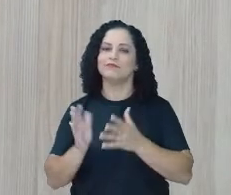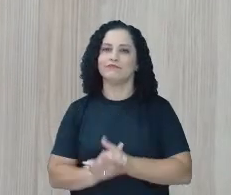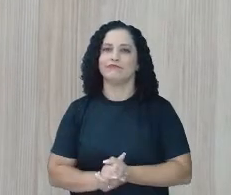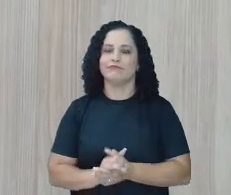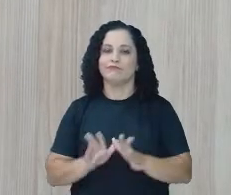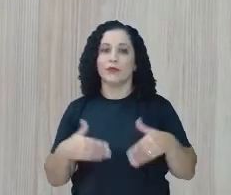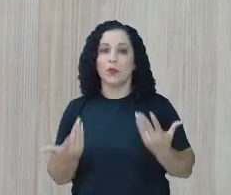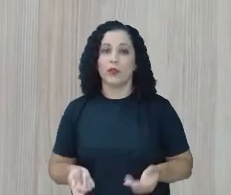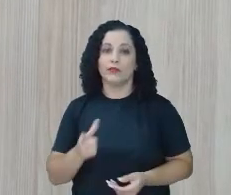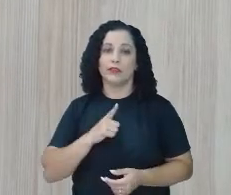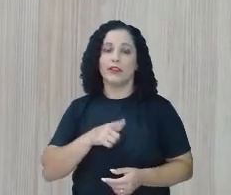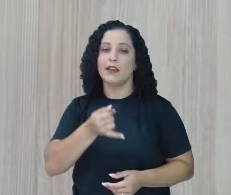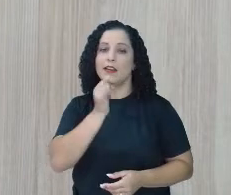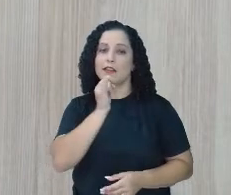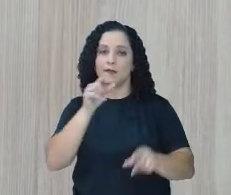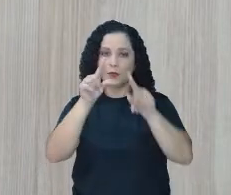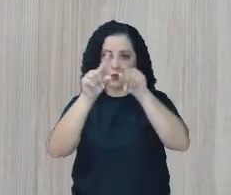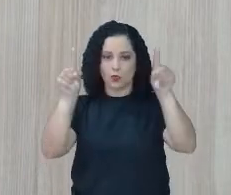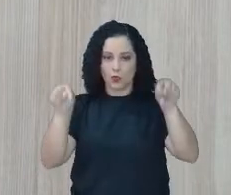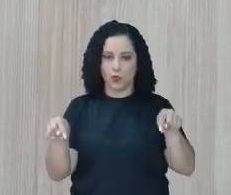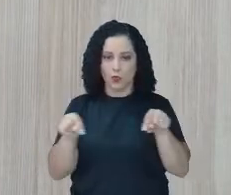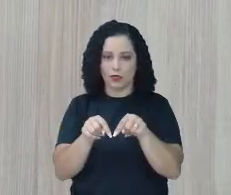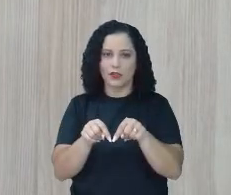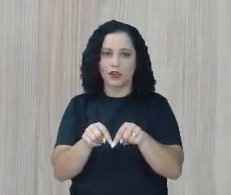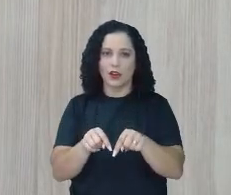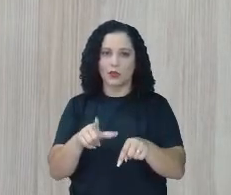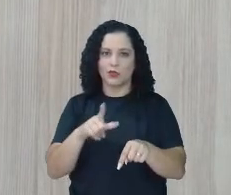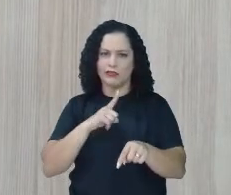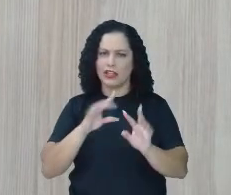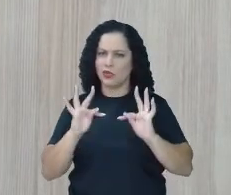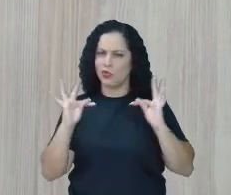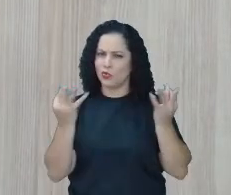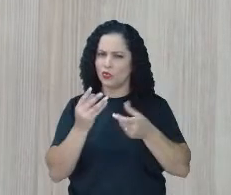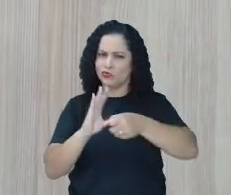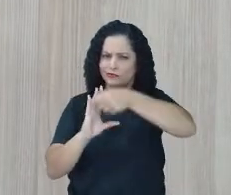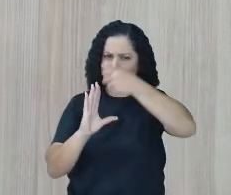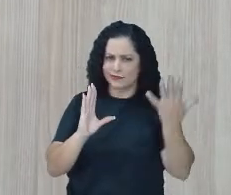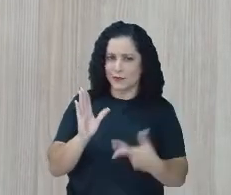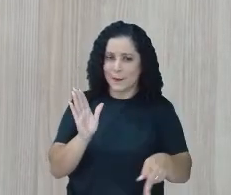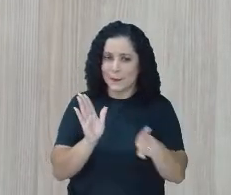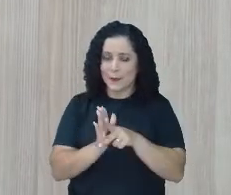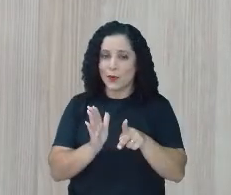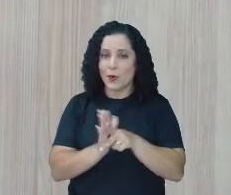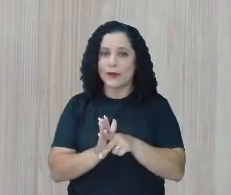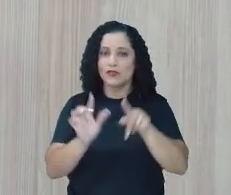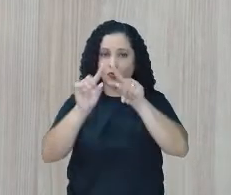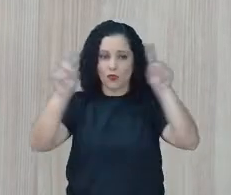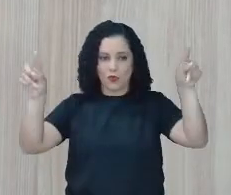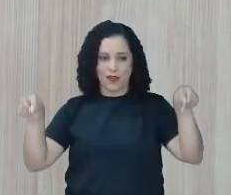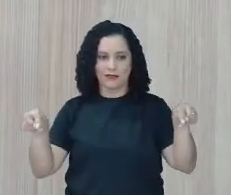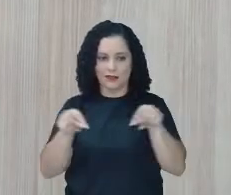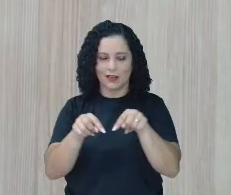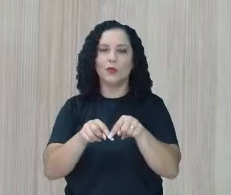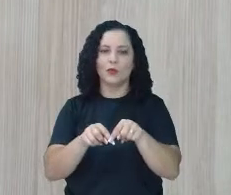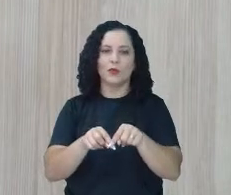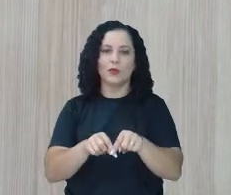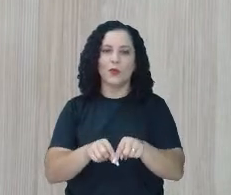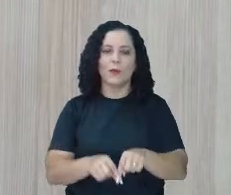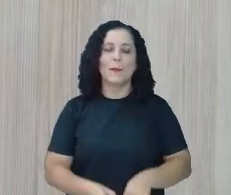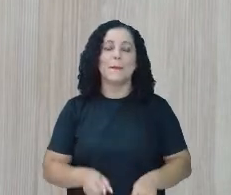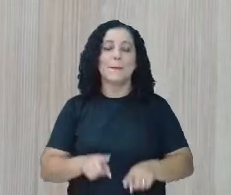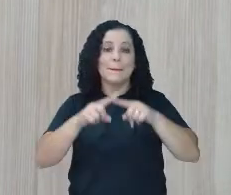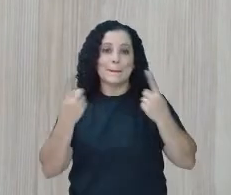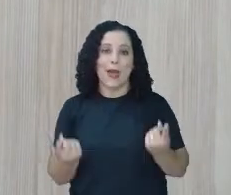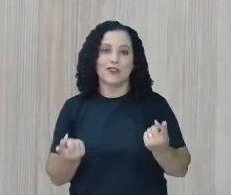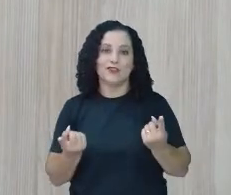pega aí o quadrado ele tem todas as propriedades do retângulo, certo? Mas o retângulo